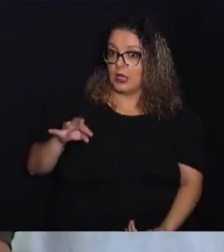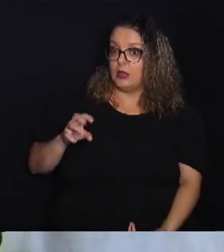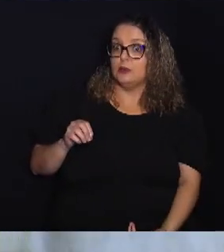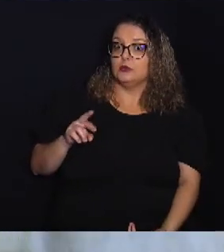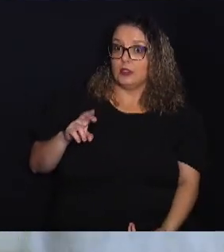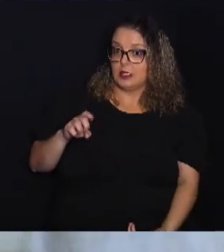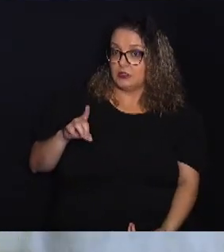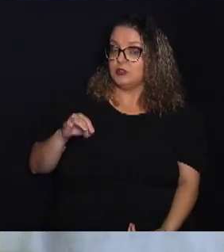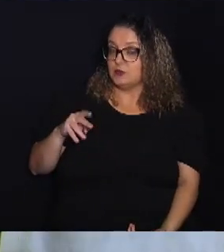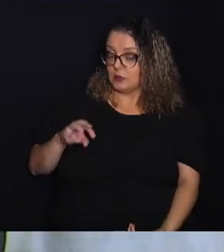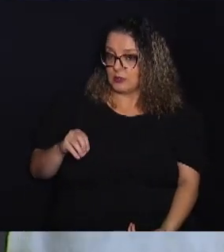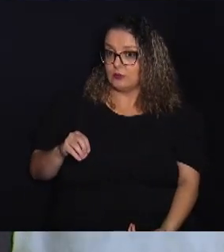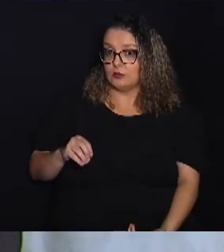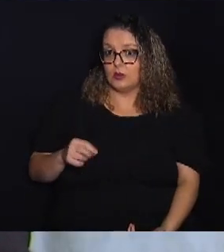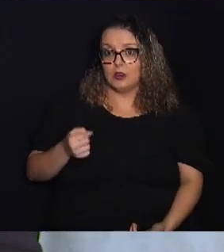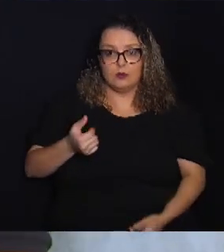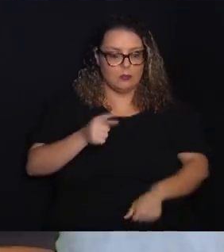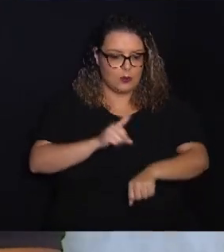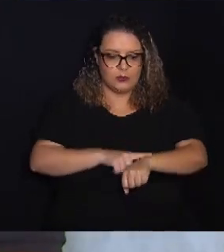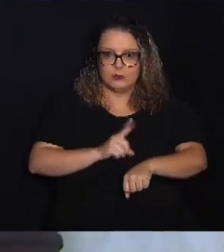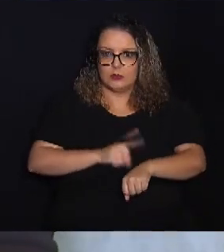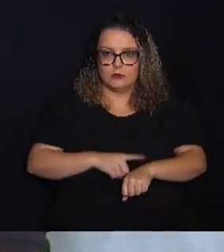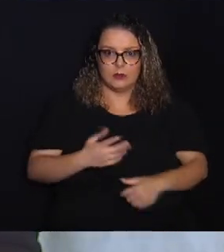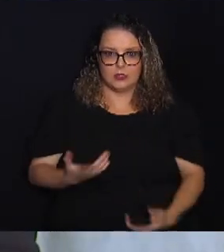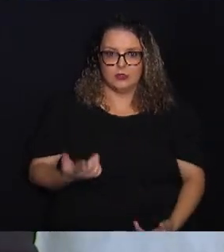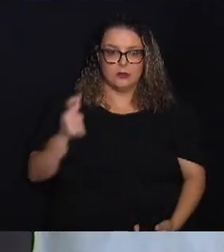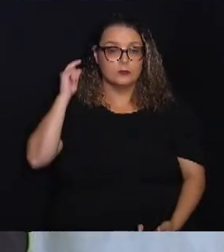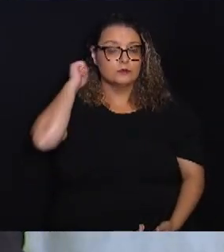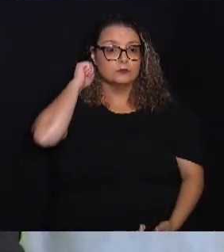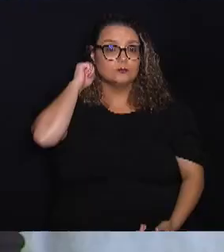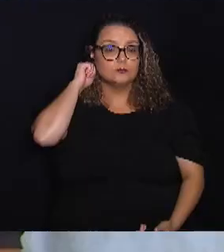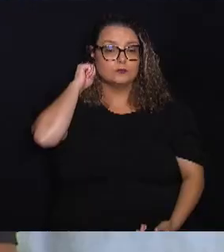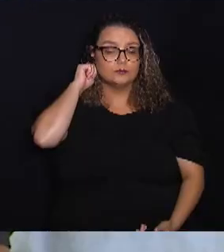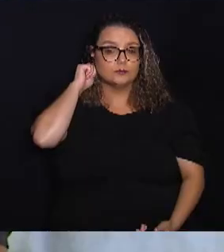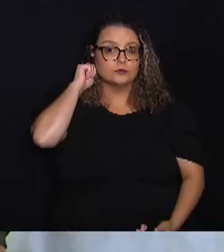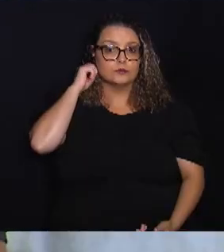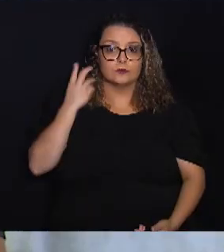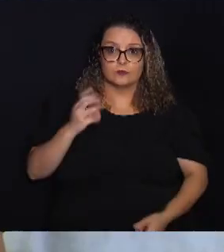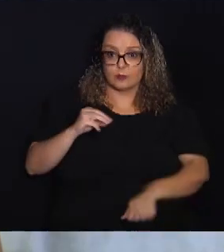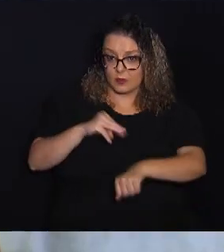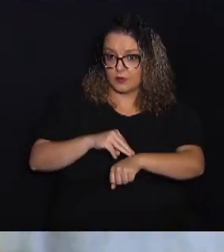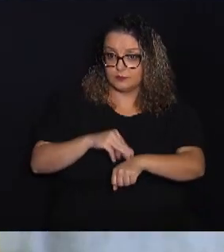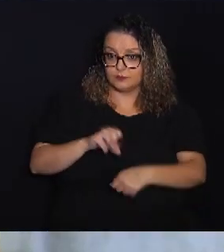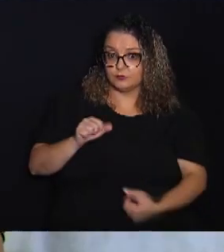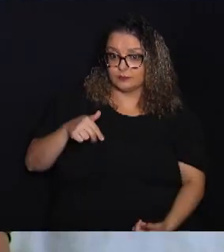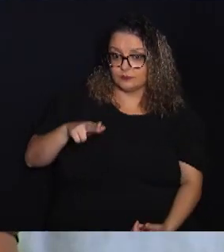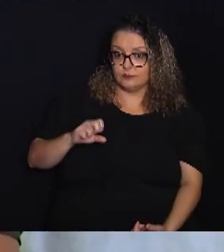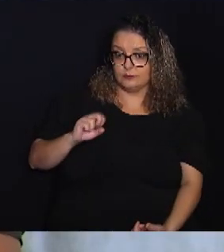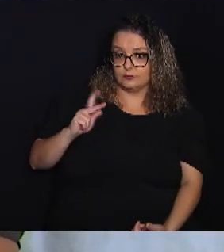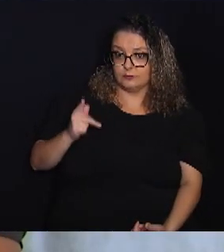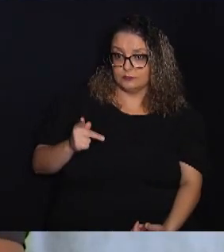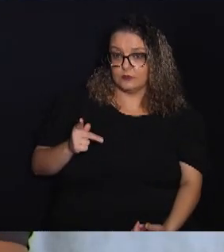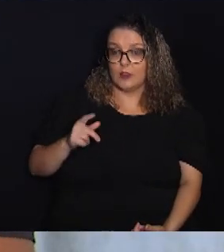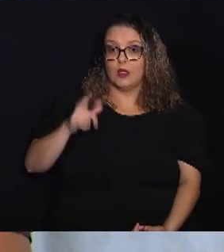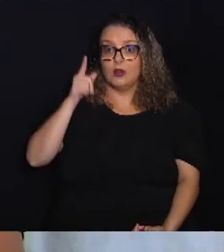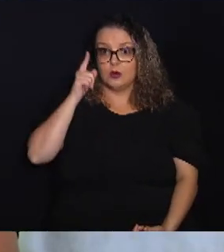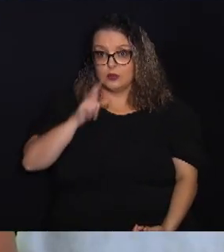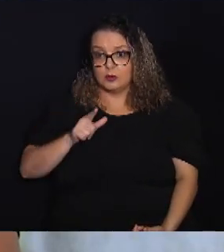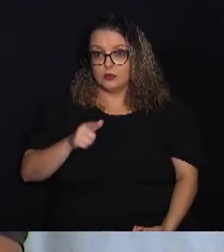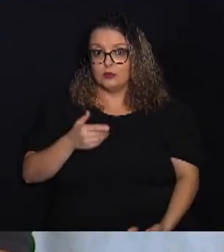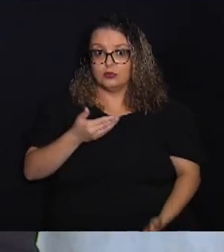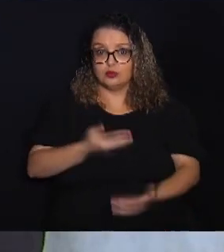de altíssimo rendimento em pouquíssimo tempo. Pra ter ideia, em meia hora de squash